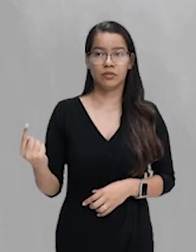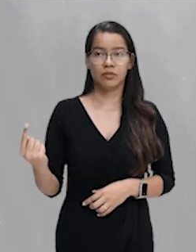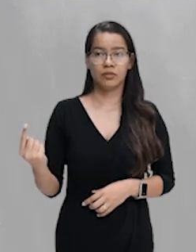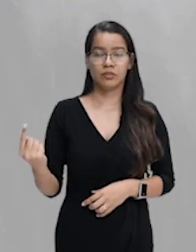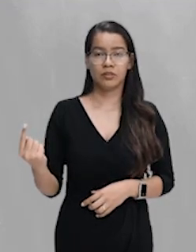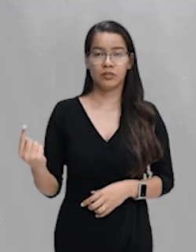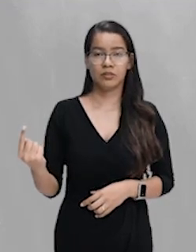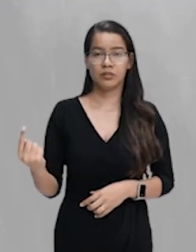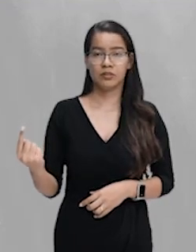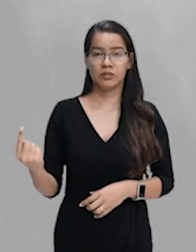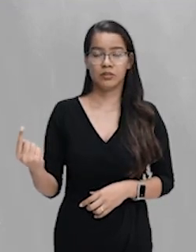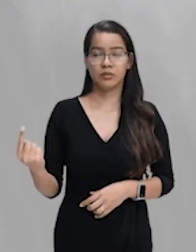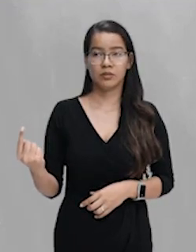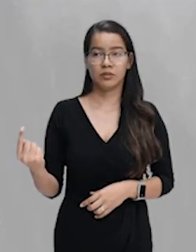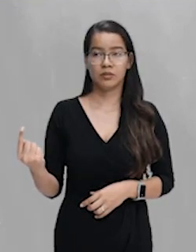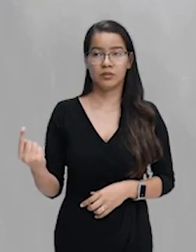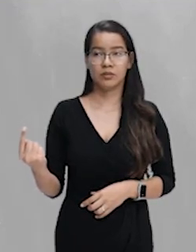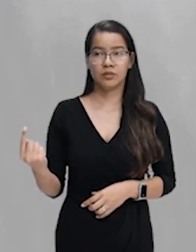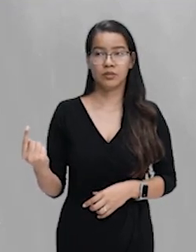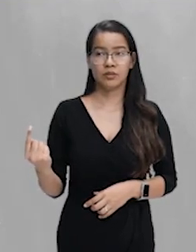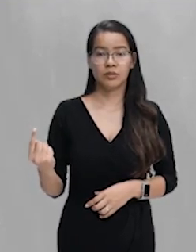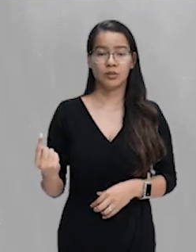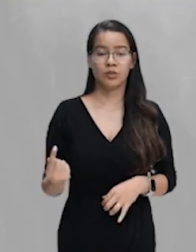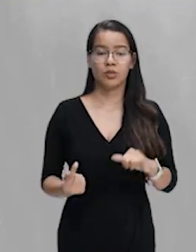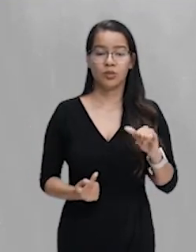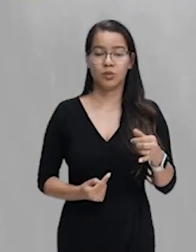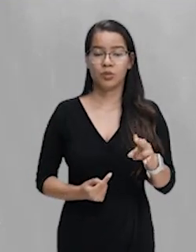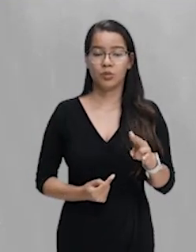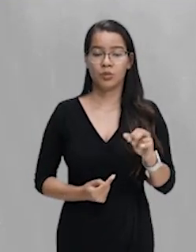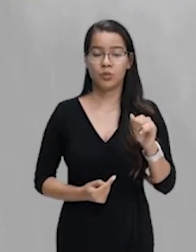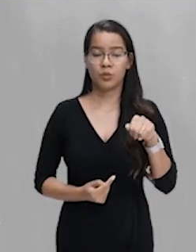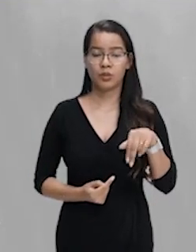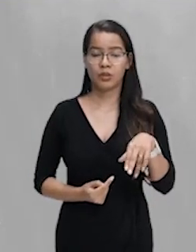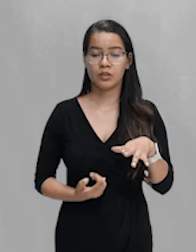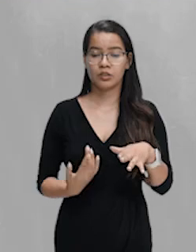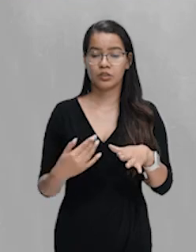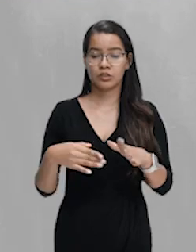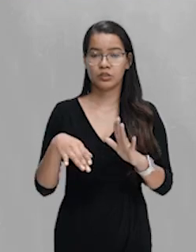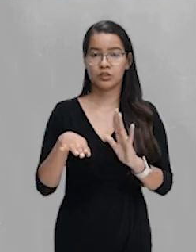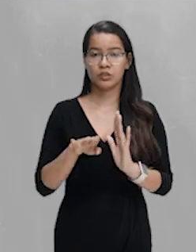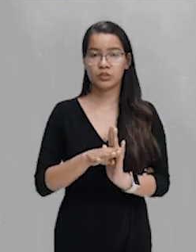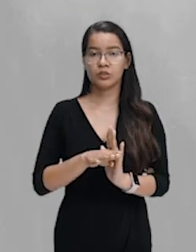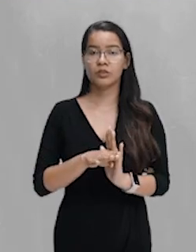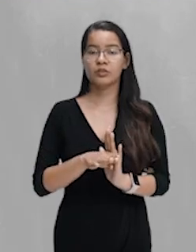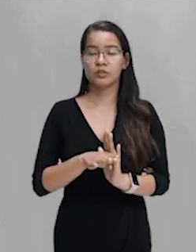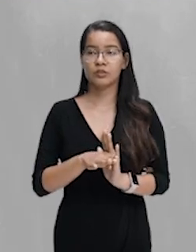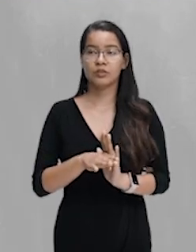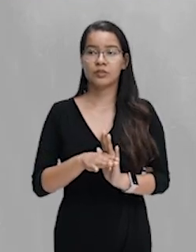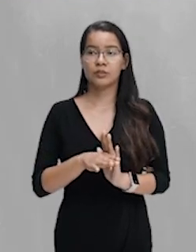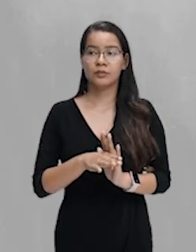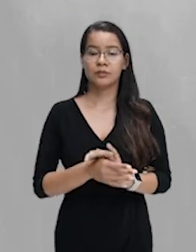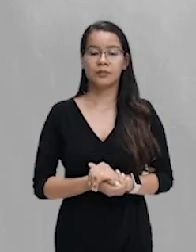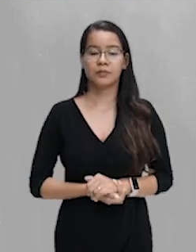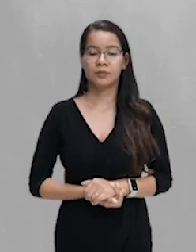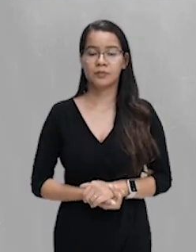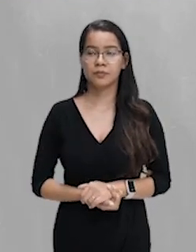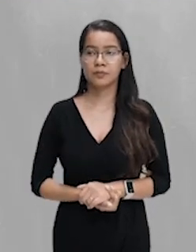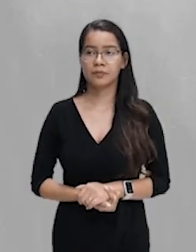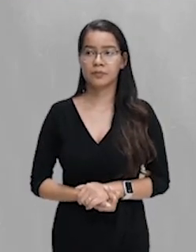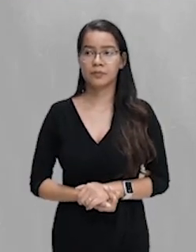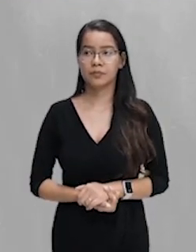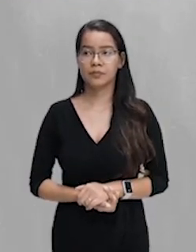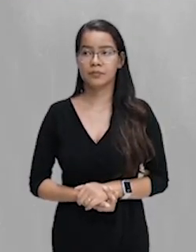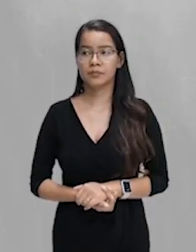seria um momento. Juan havia chegado, porque quando eu digo aqui, João chegou, então eu mudei aqui,